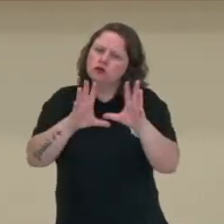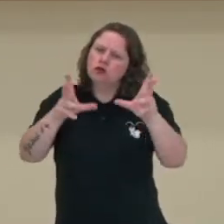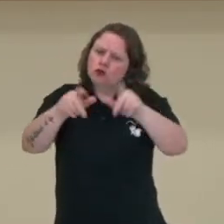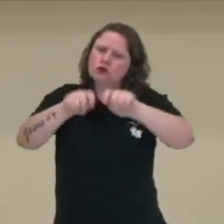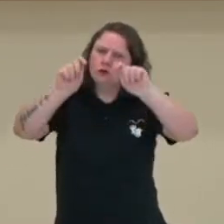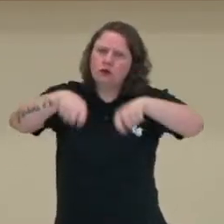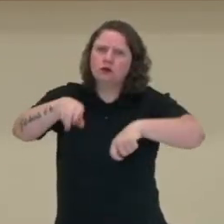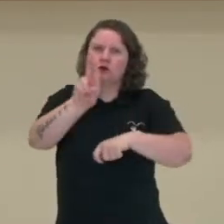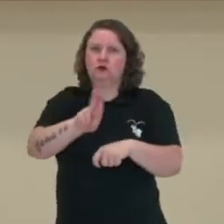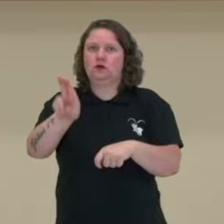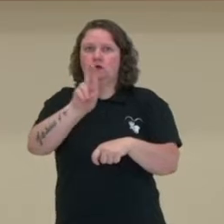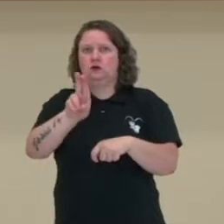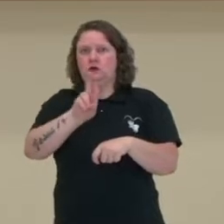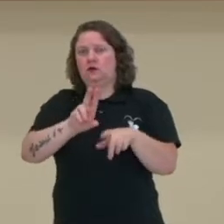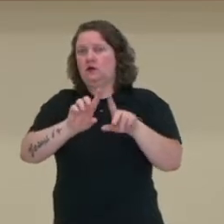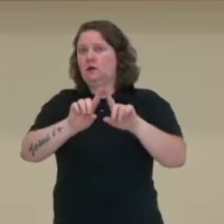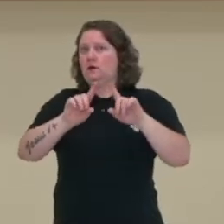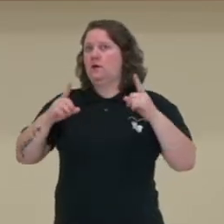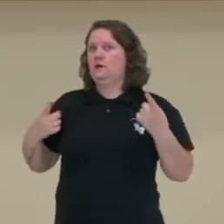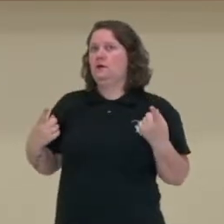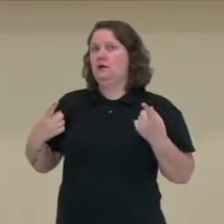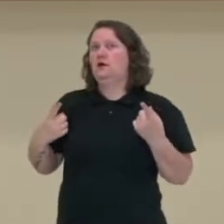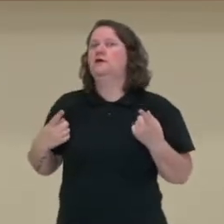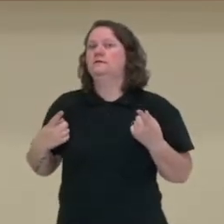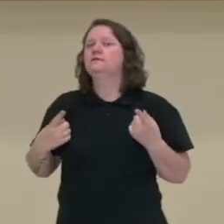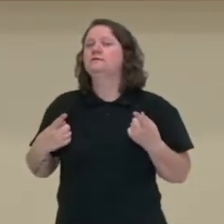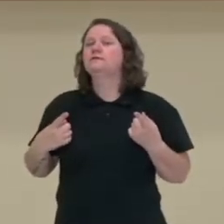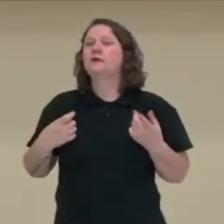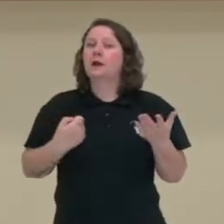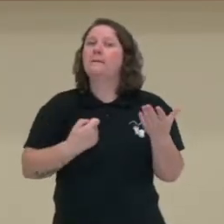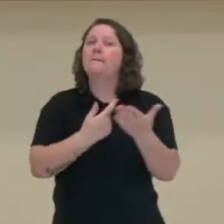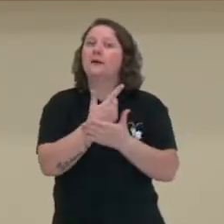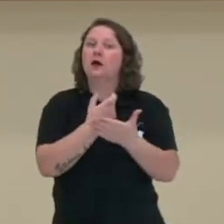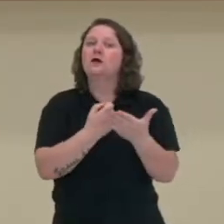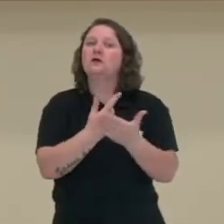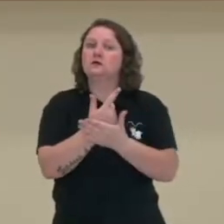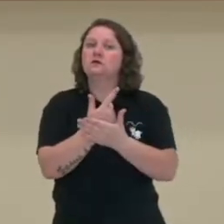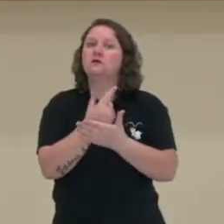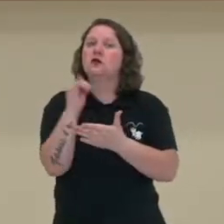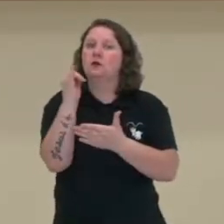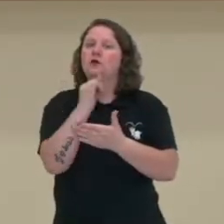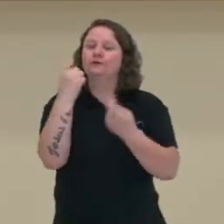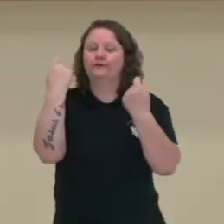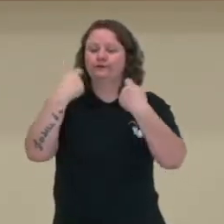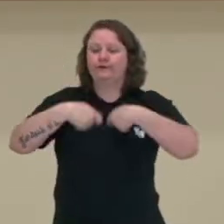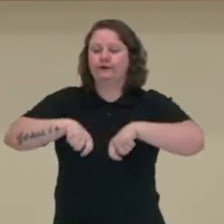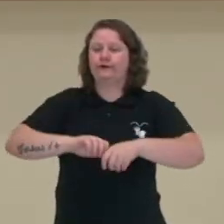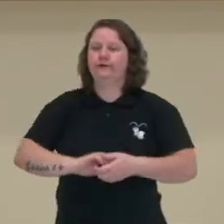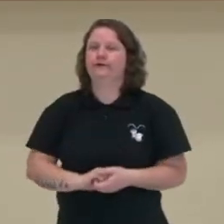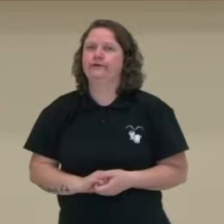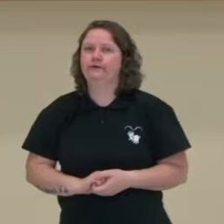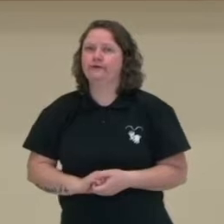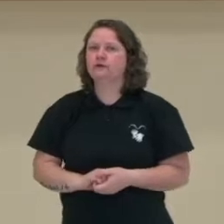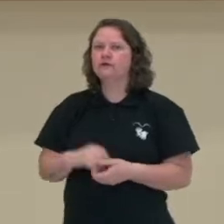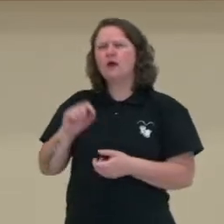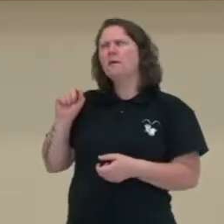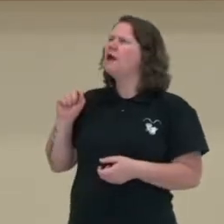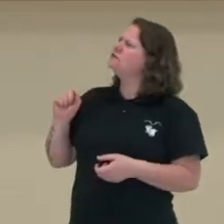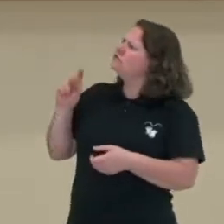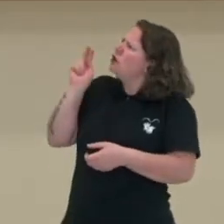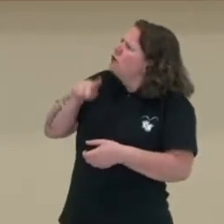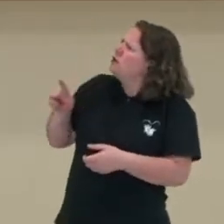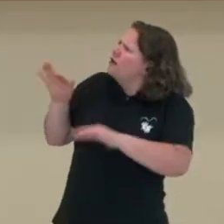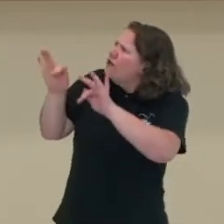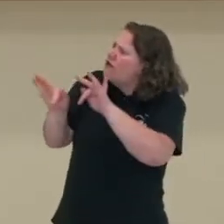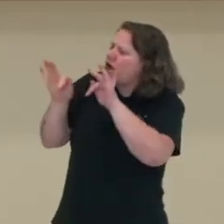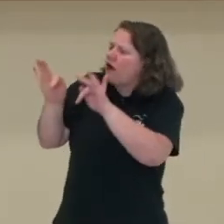todos os habitantes do senhorio. Isso é um senhorio. Professor, mas não é o feudo? Então, de maneira mais geral, alguns